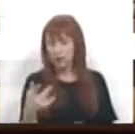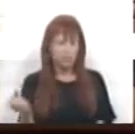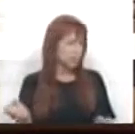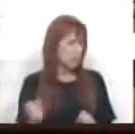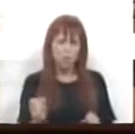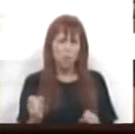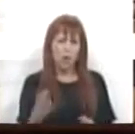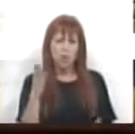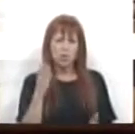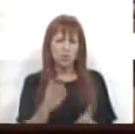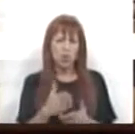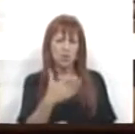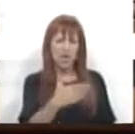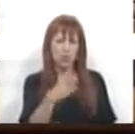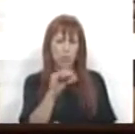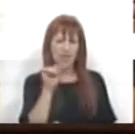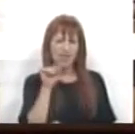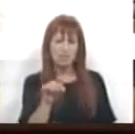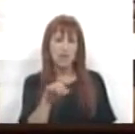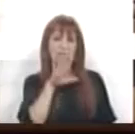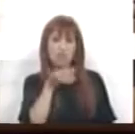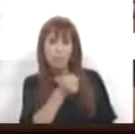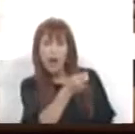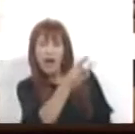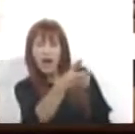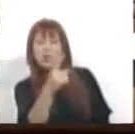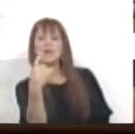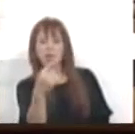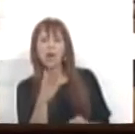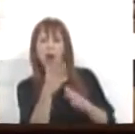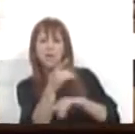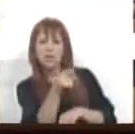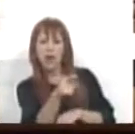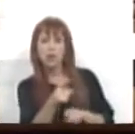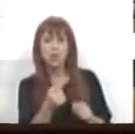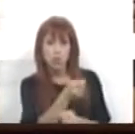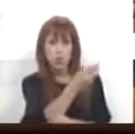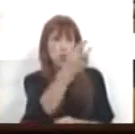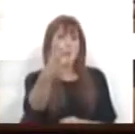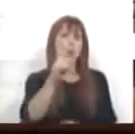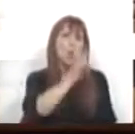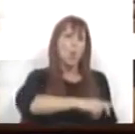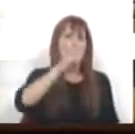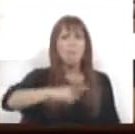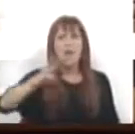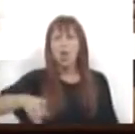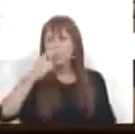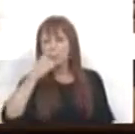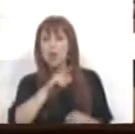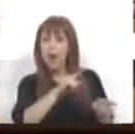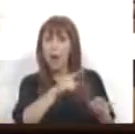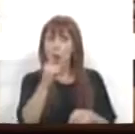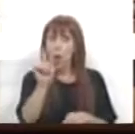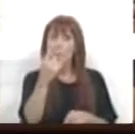há. Apenas 110 mil destas famílias é que têm acesso, de um universo de 1 milhão de pessoas que a